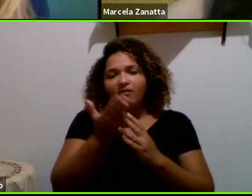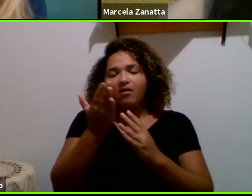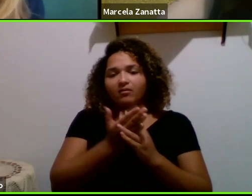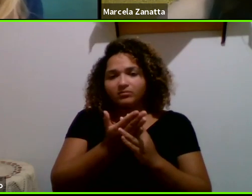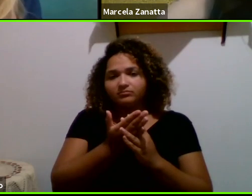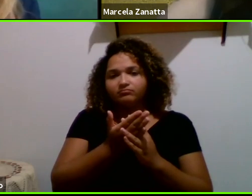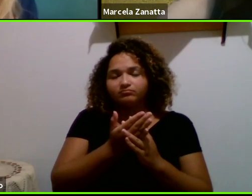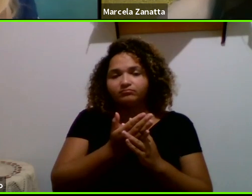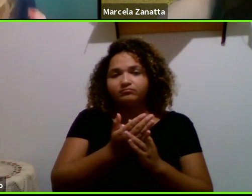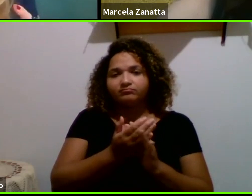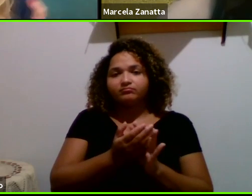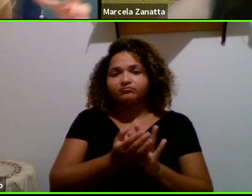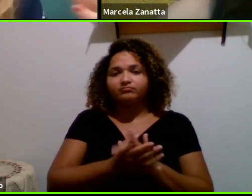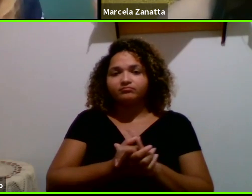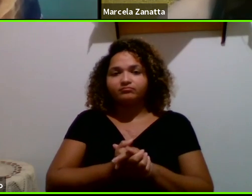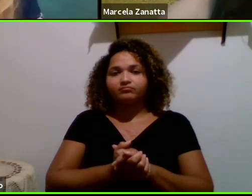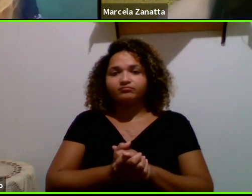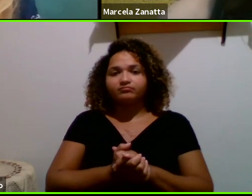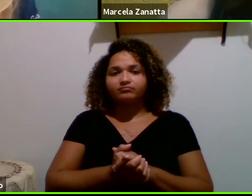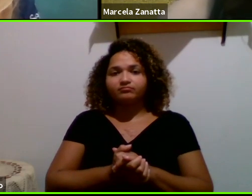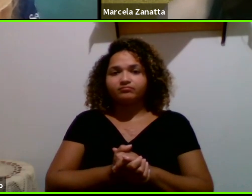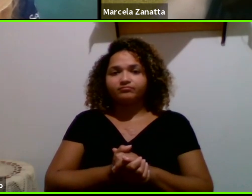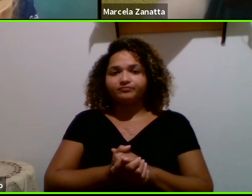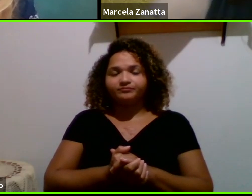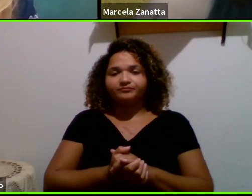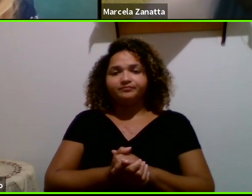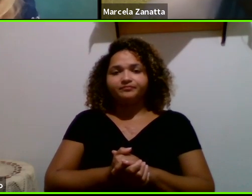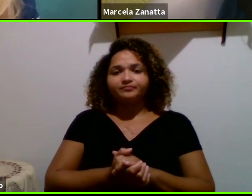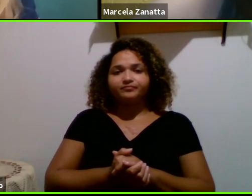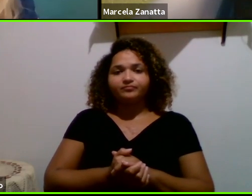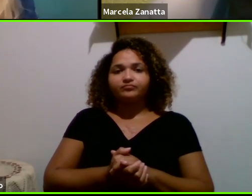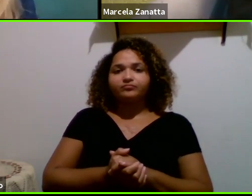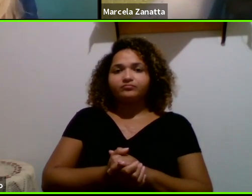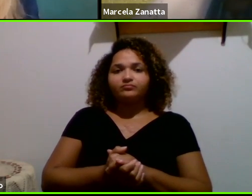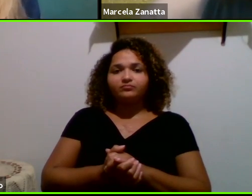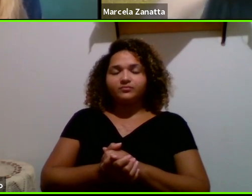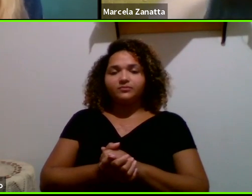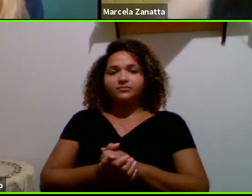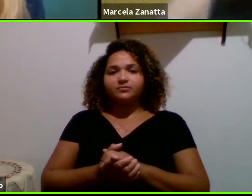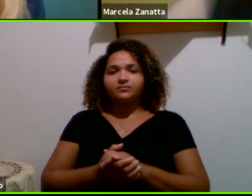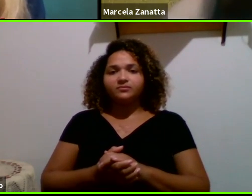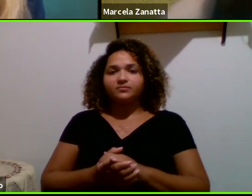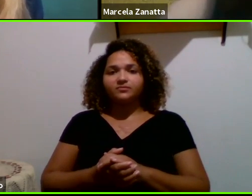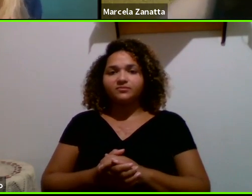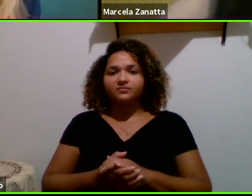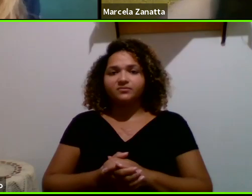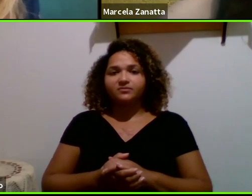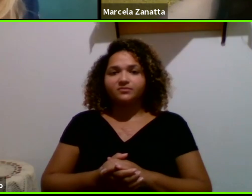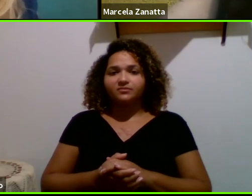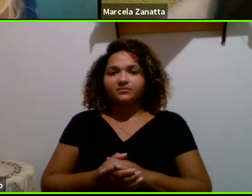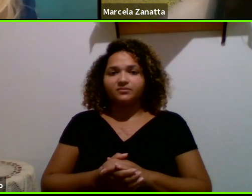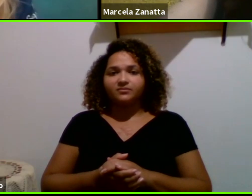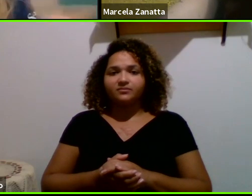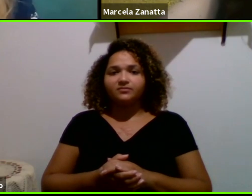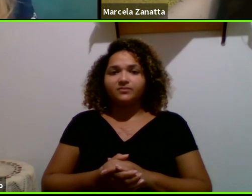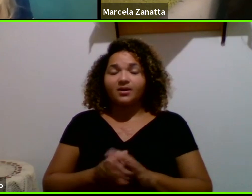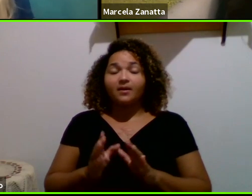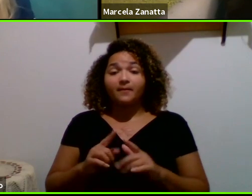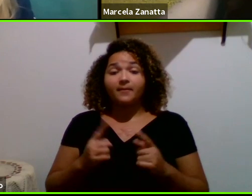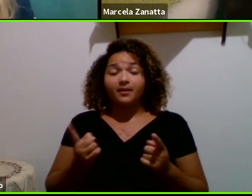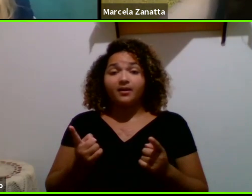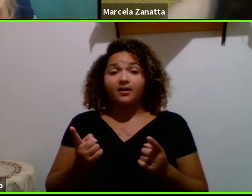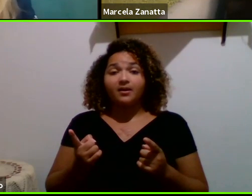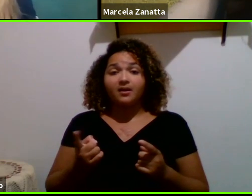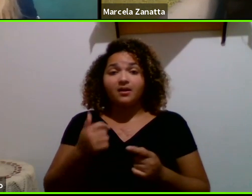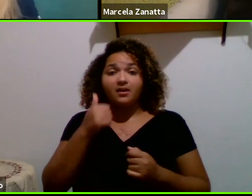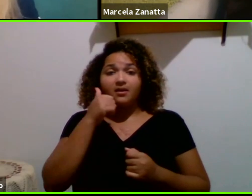tivesse uma dinâmica uterina, uma atividade uterina mais intensa, porém, mesmo assim, a vitalidade fetal foi preservada. Essa mulher poderia